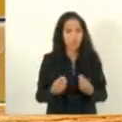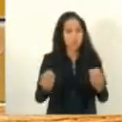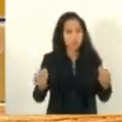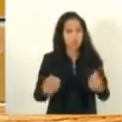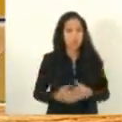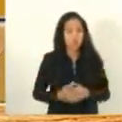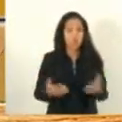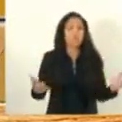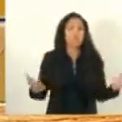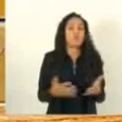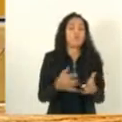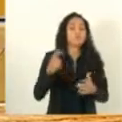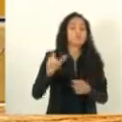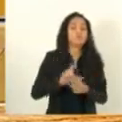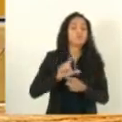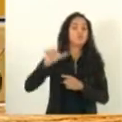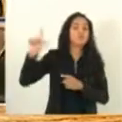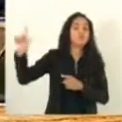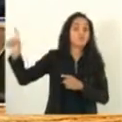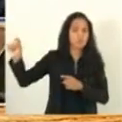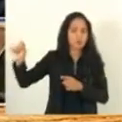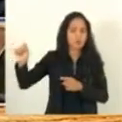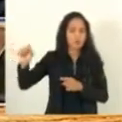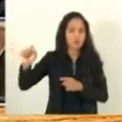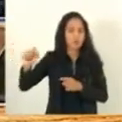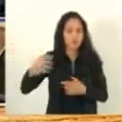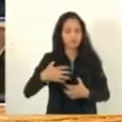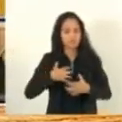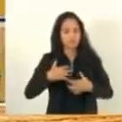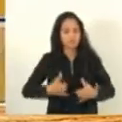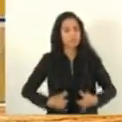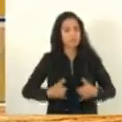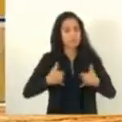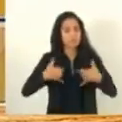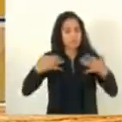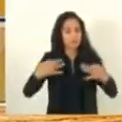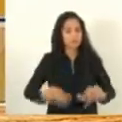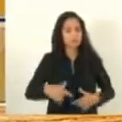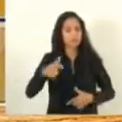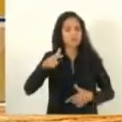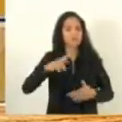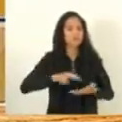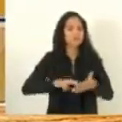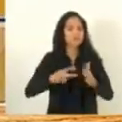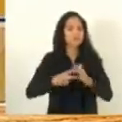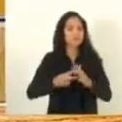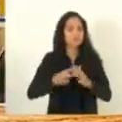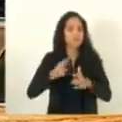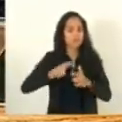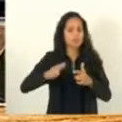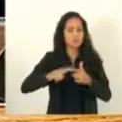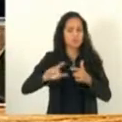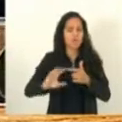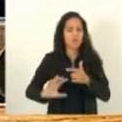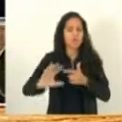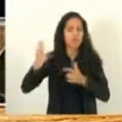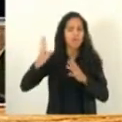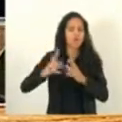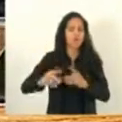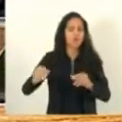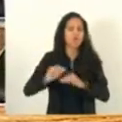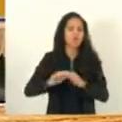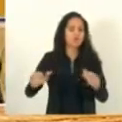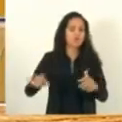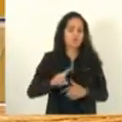alma lavada. A alma lavada é o problema resolvido. Não é conversa fiada nem